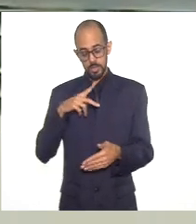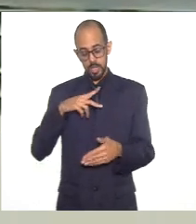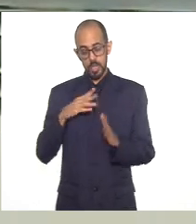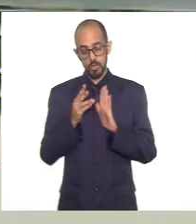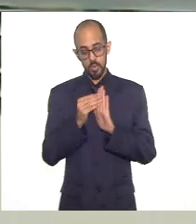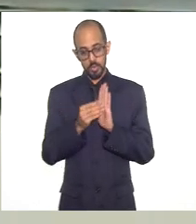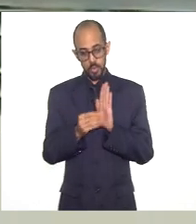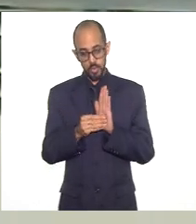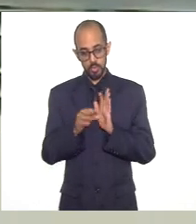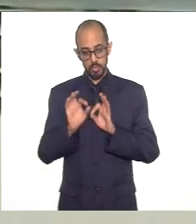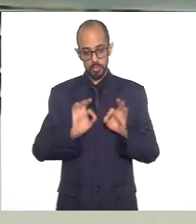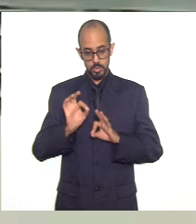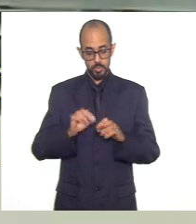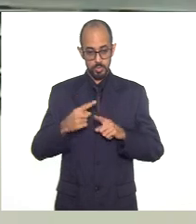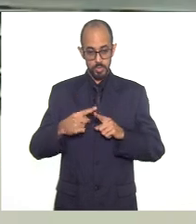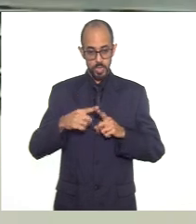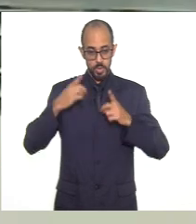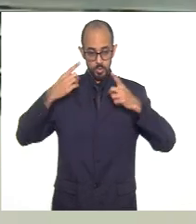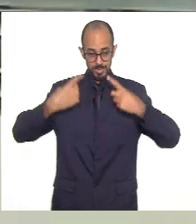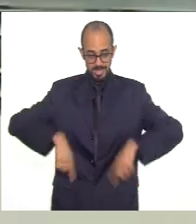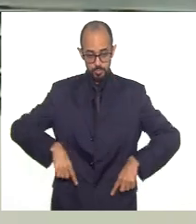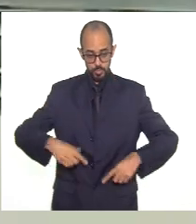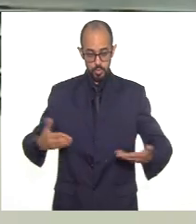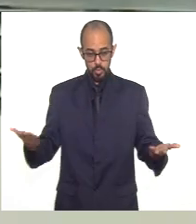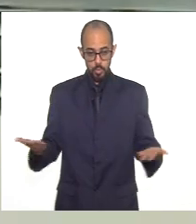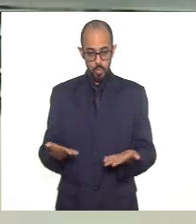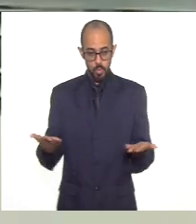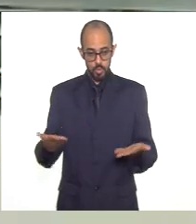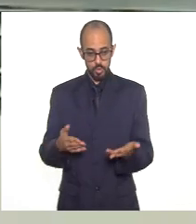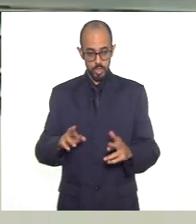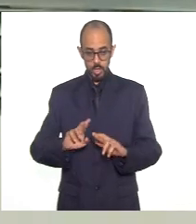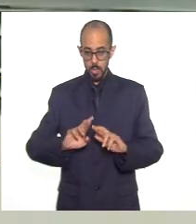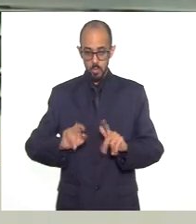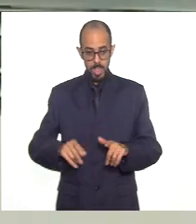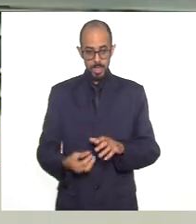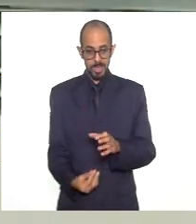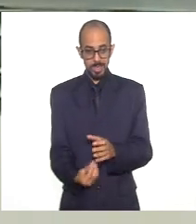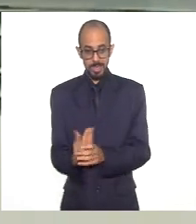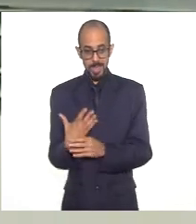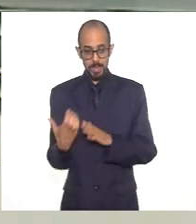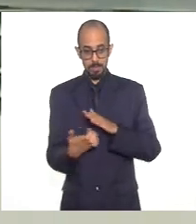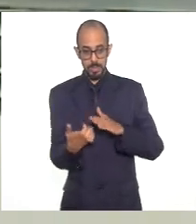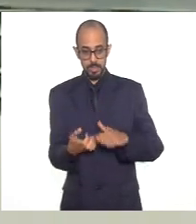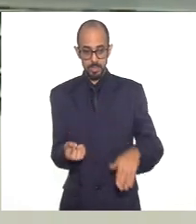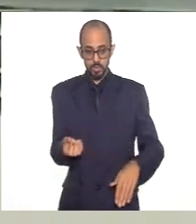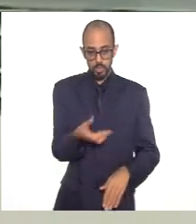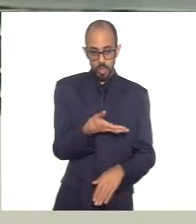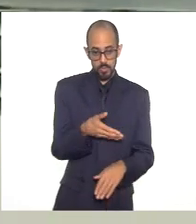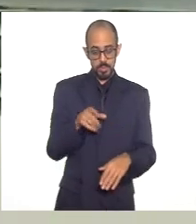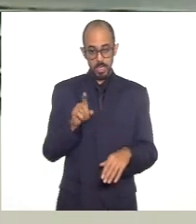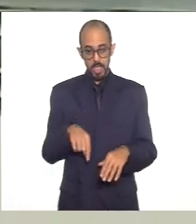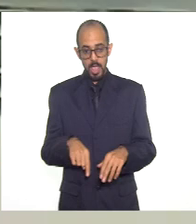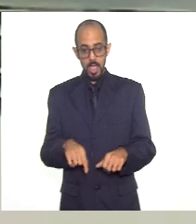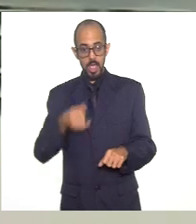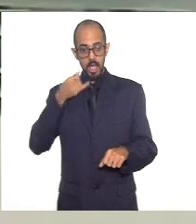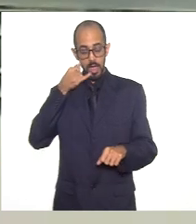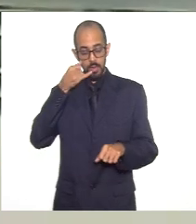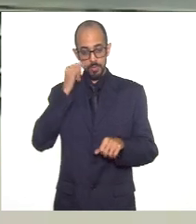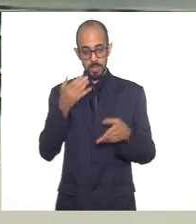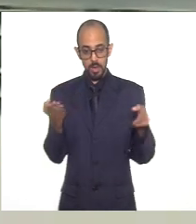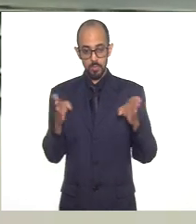que o desafio hoje não é abrir novas empresas, é não permitir que elas